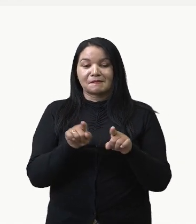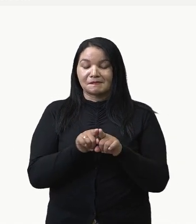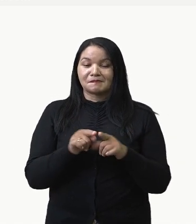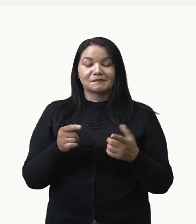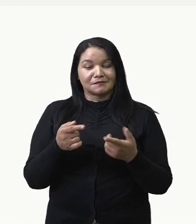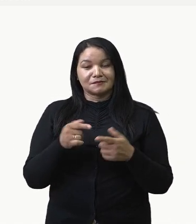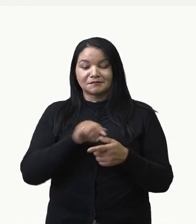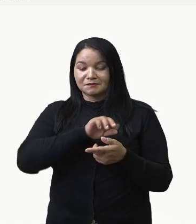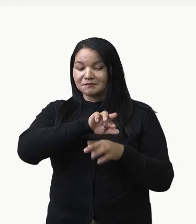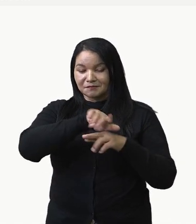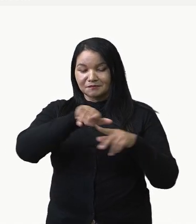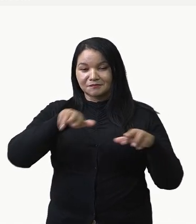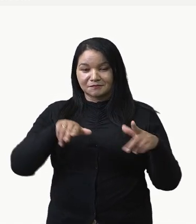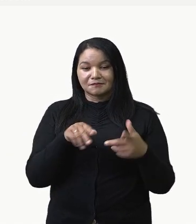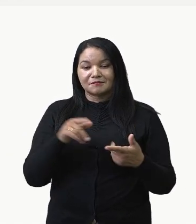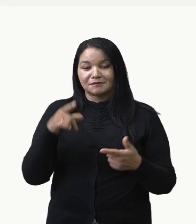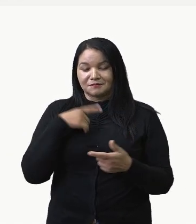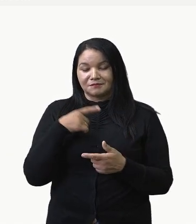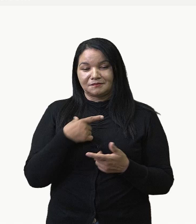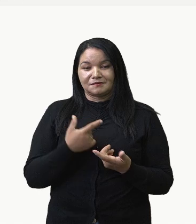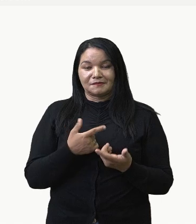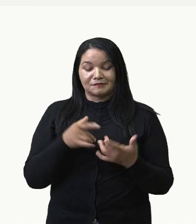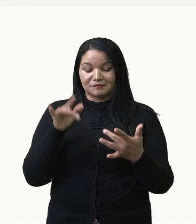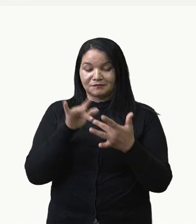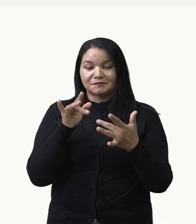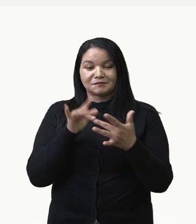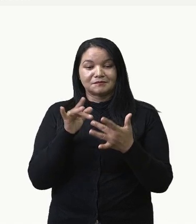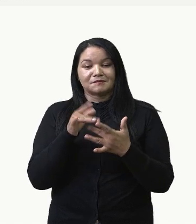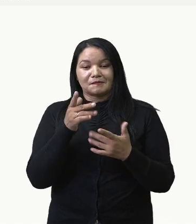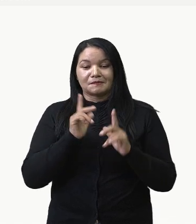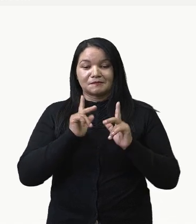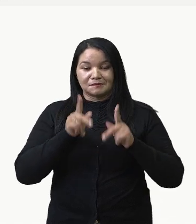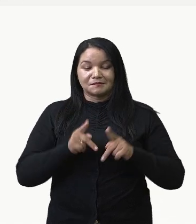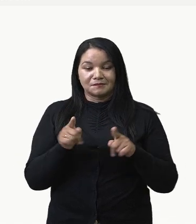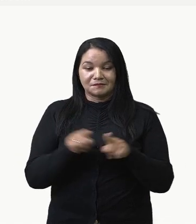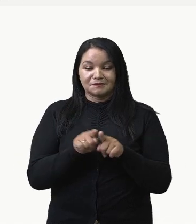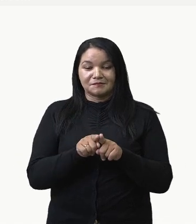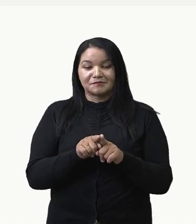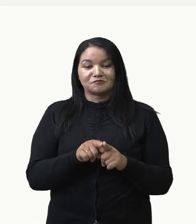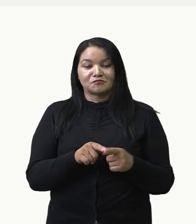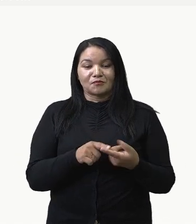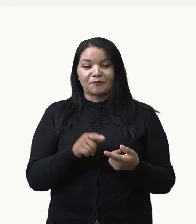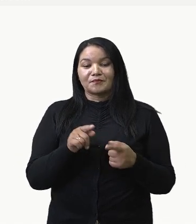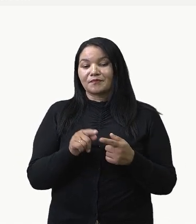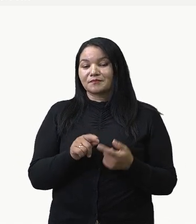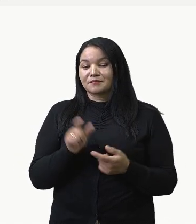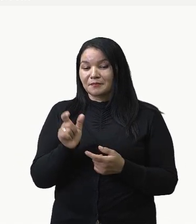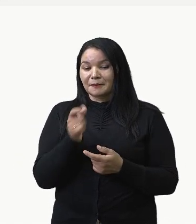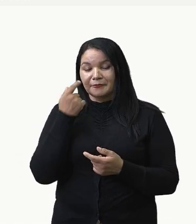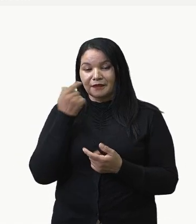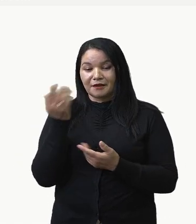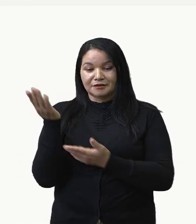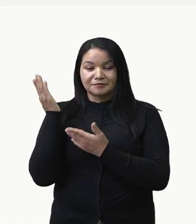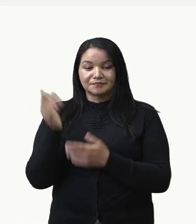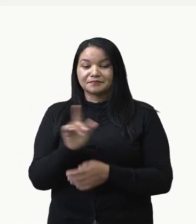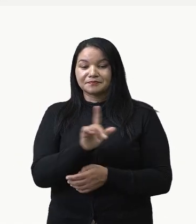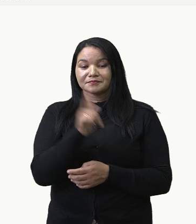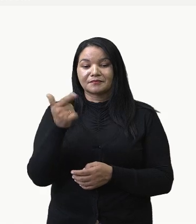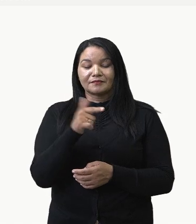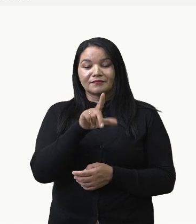tartarugas no contato humano também né então no espanhol la tortuga louro doméstico é o